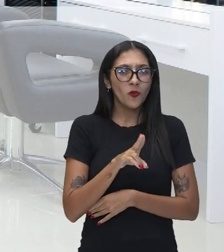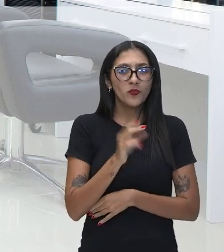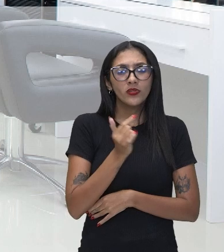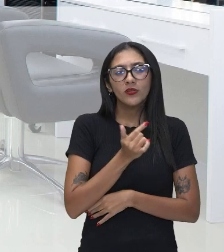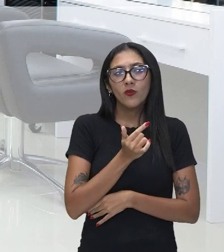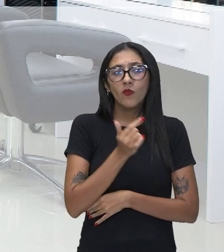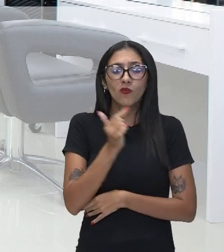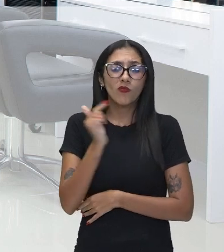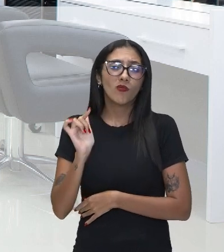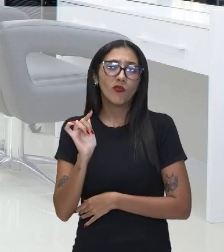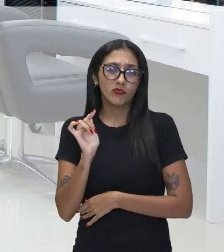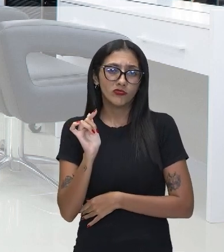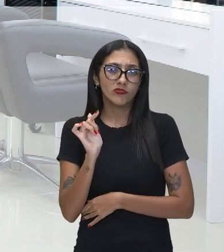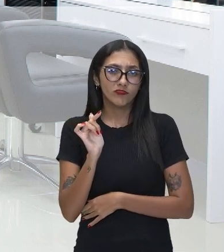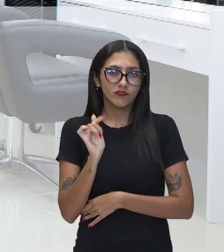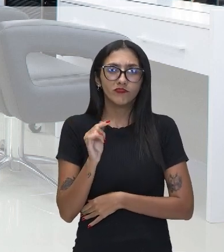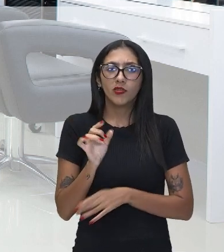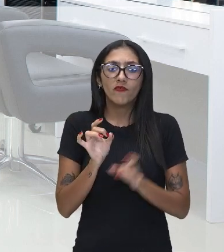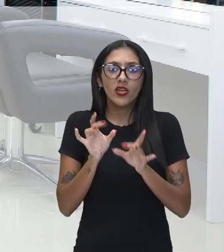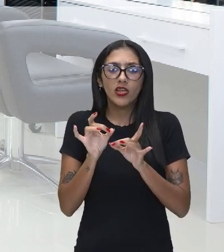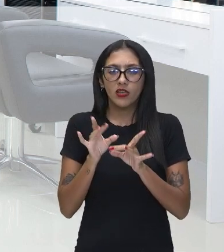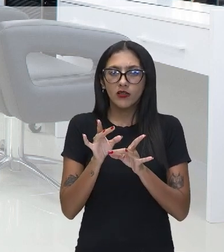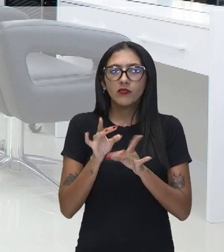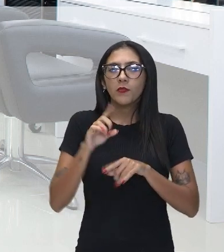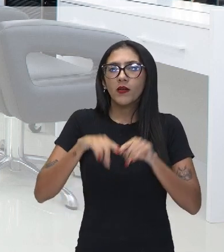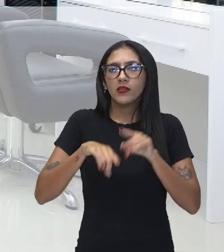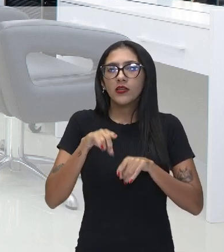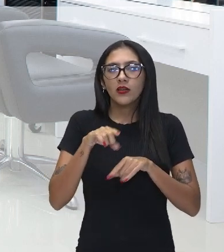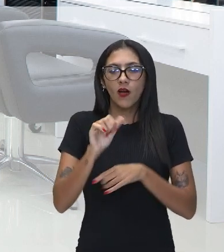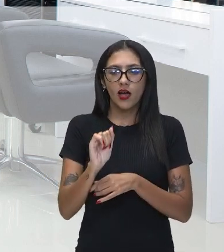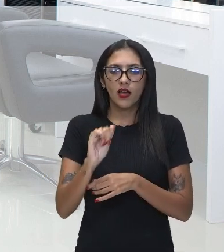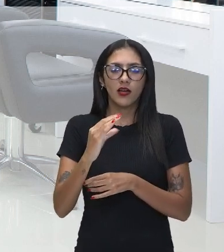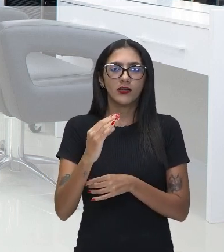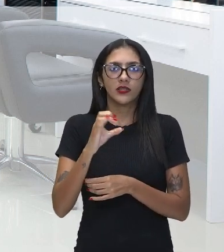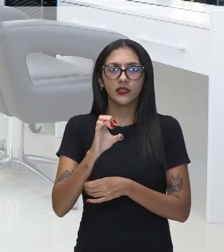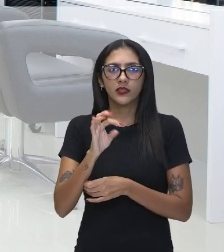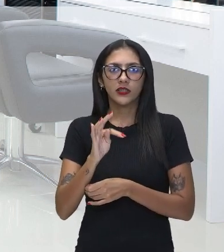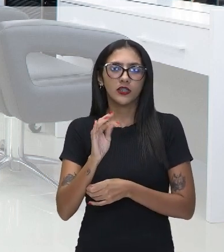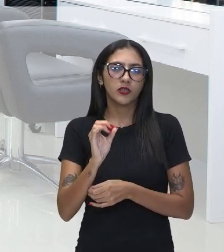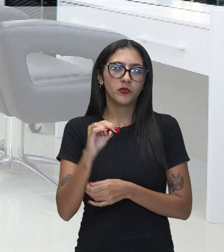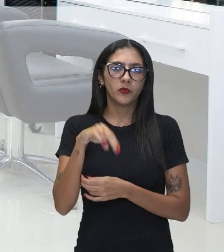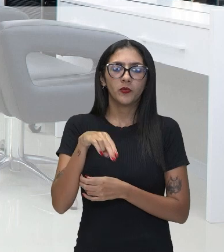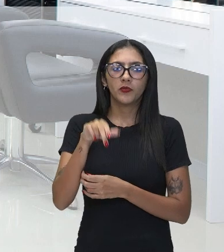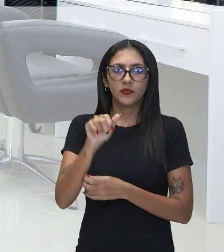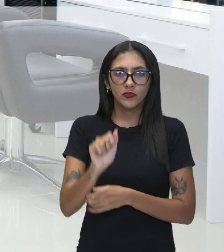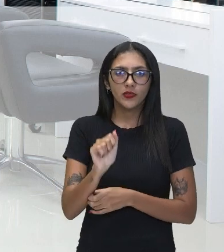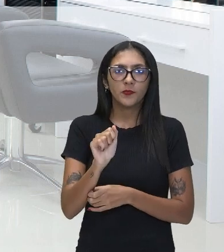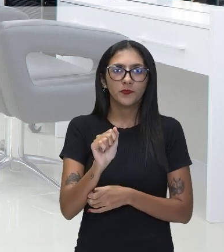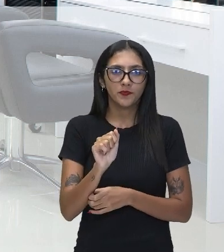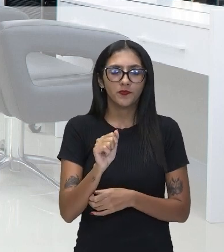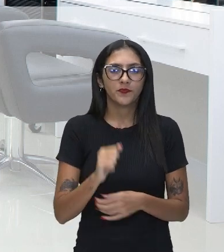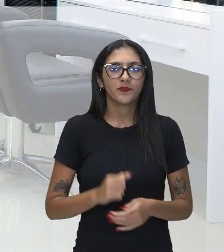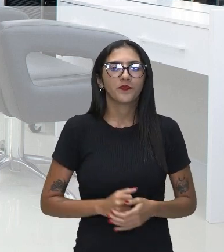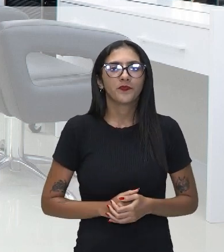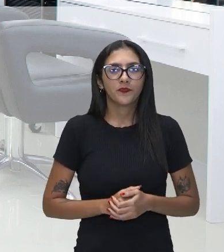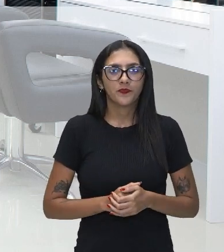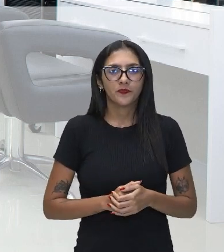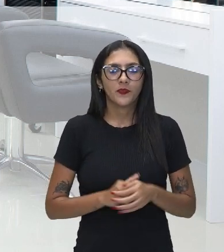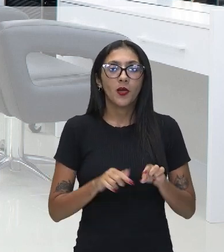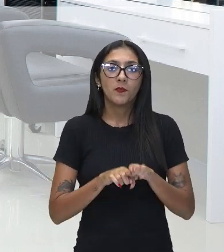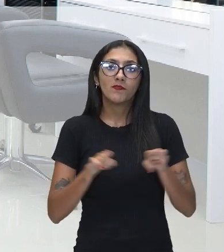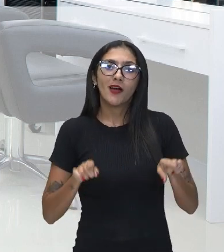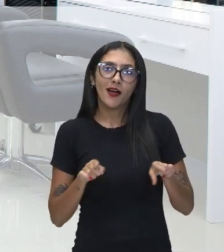com seu nome comercial, é acetona, gente. Mas no universo